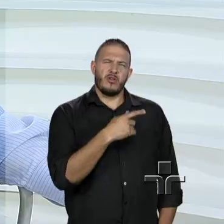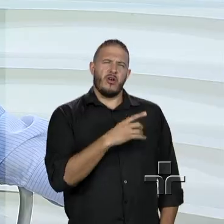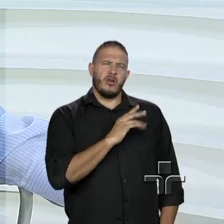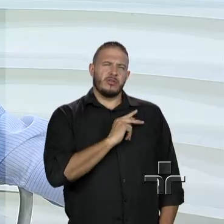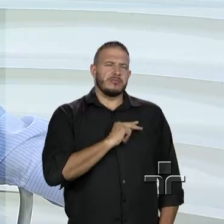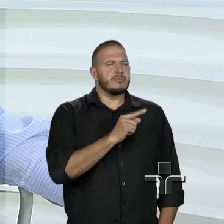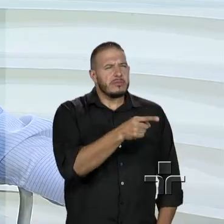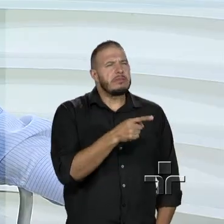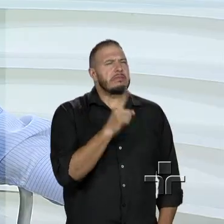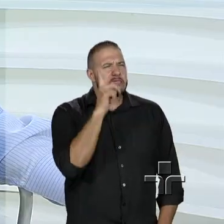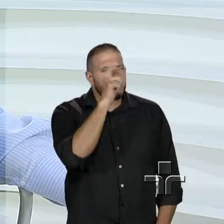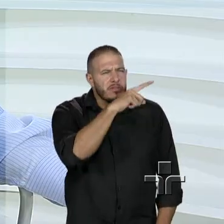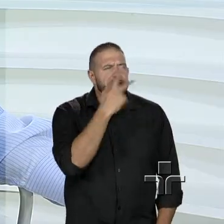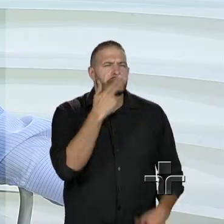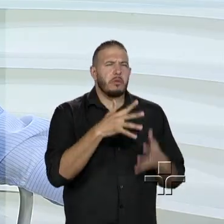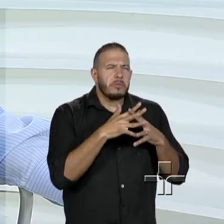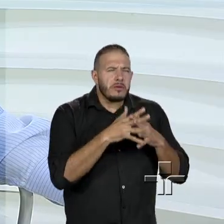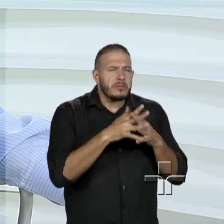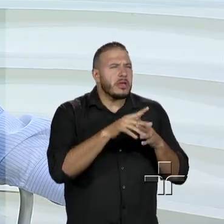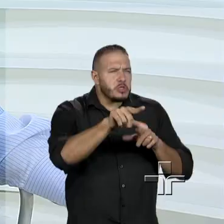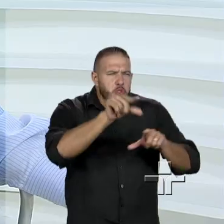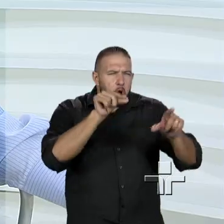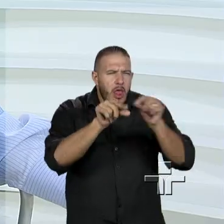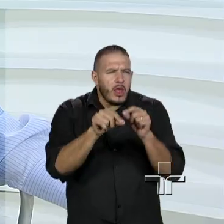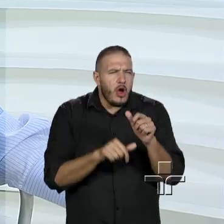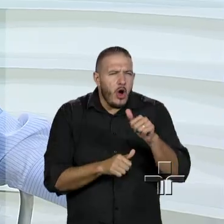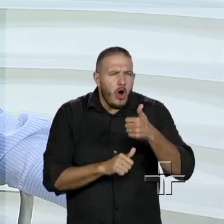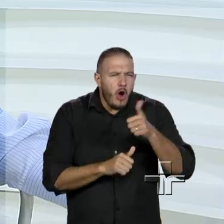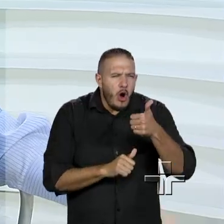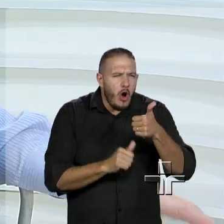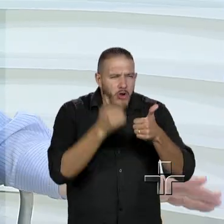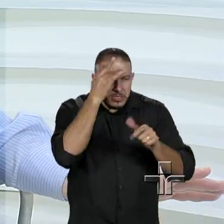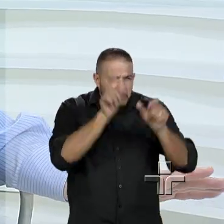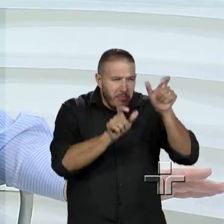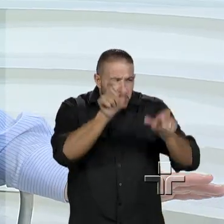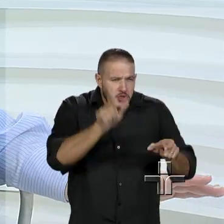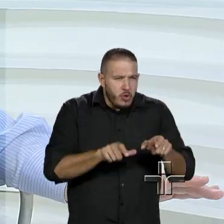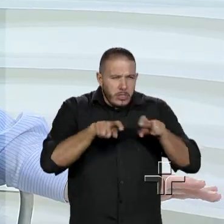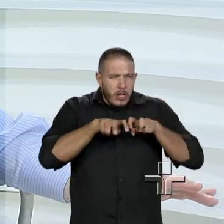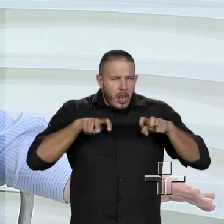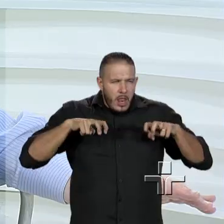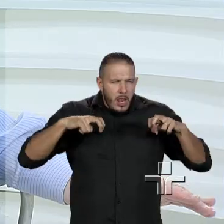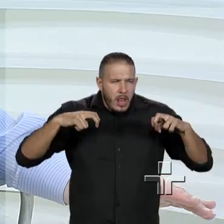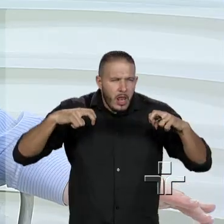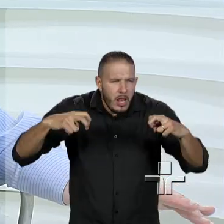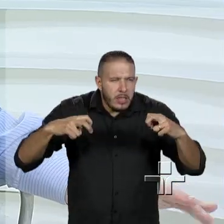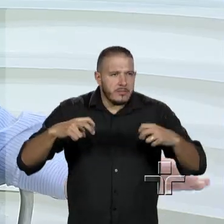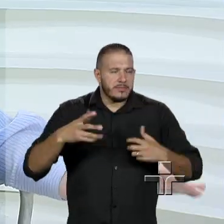complicado. Nós vamos escolher 11 sujeitos que precisam ser anjos.